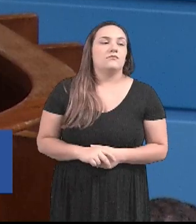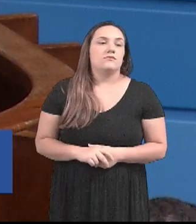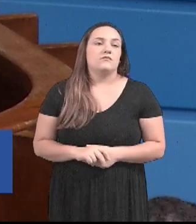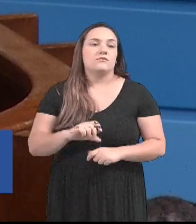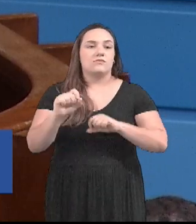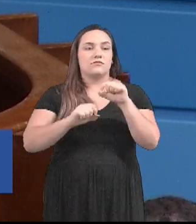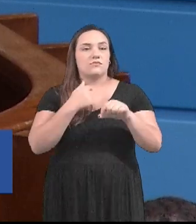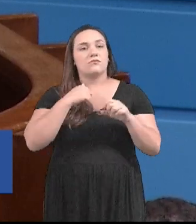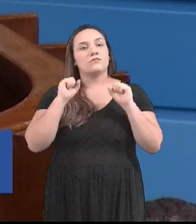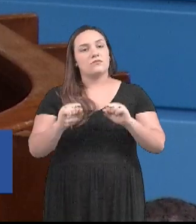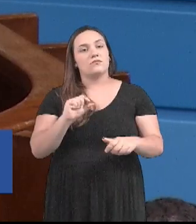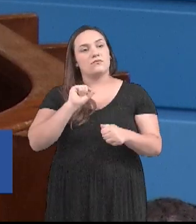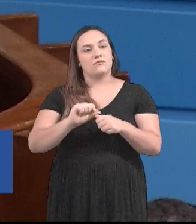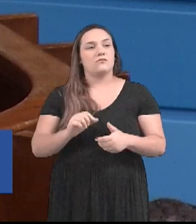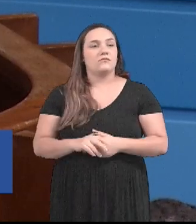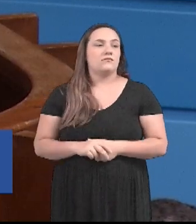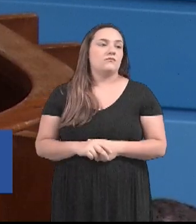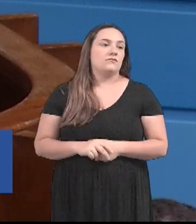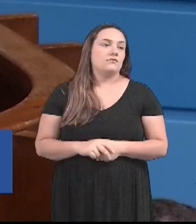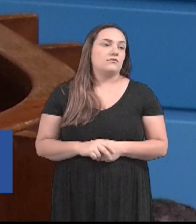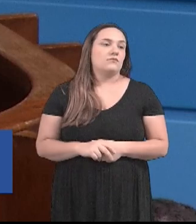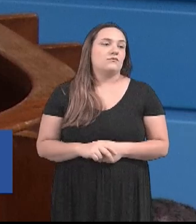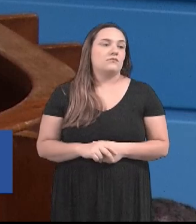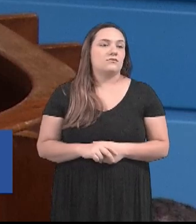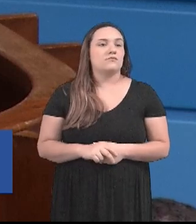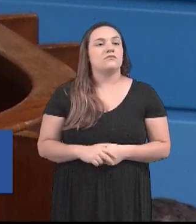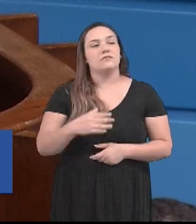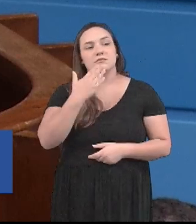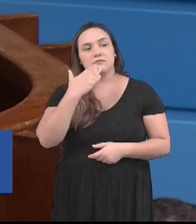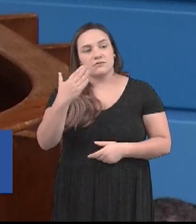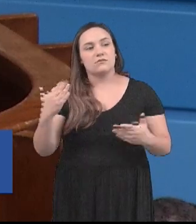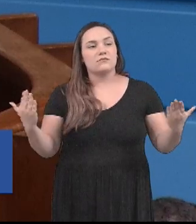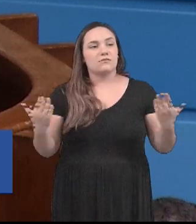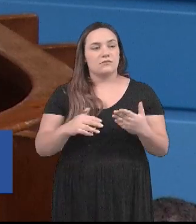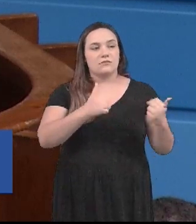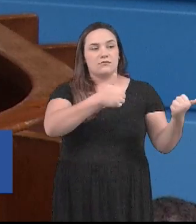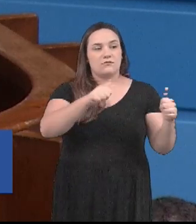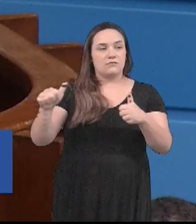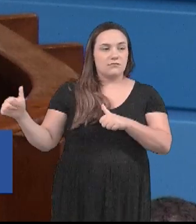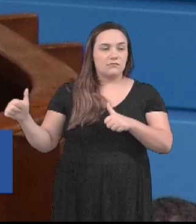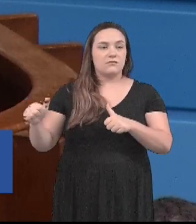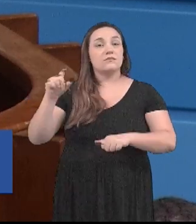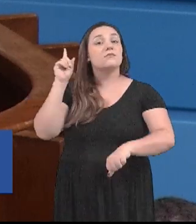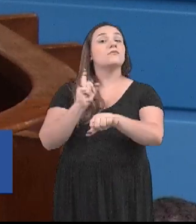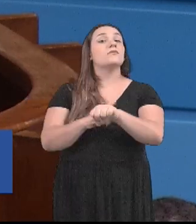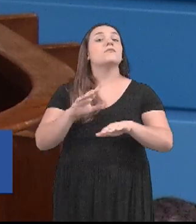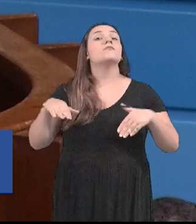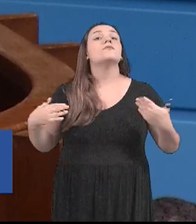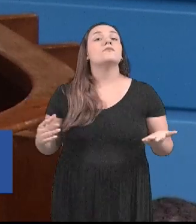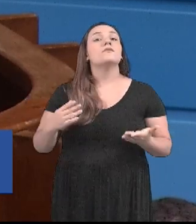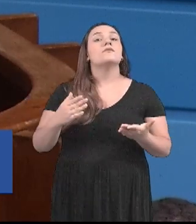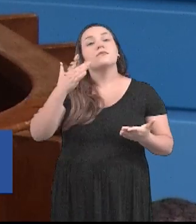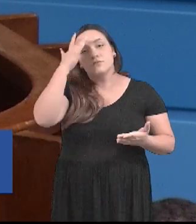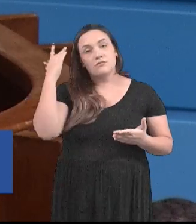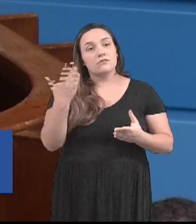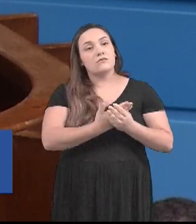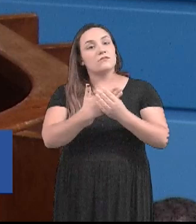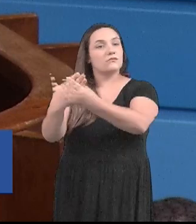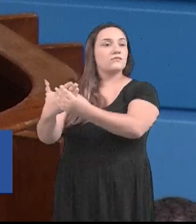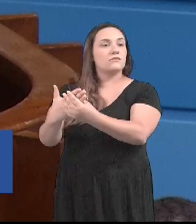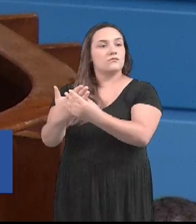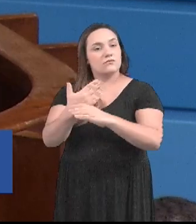esse parlamentar fazer é reivindicar, senhor presidente, a apuração imediata desse crime que eu